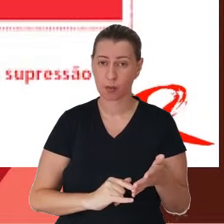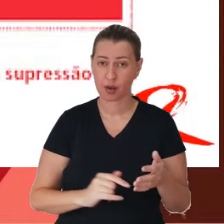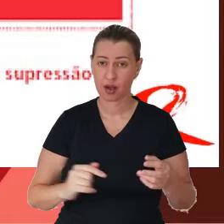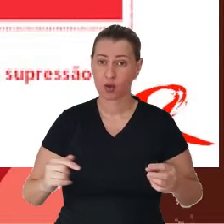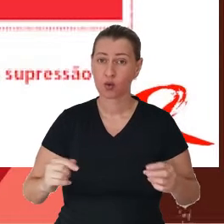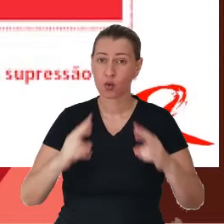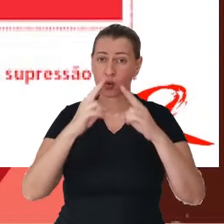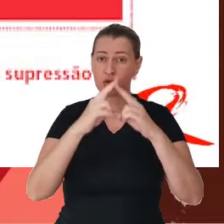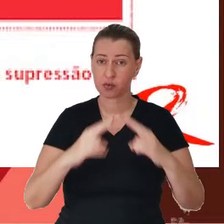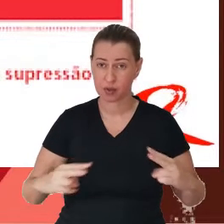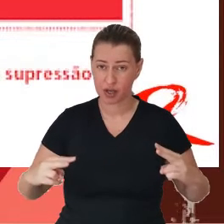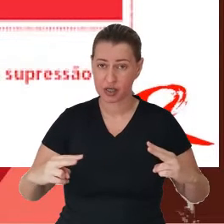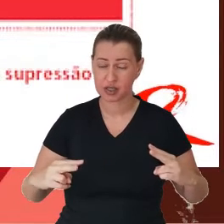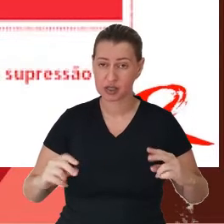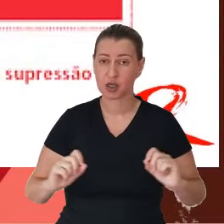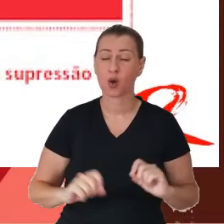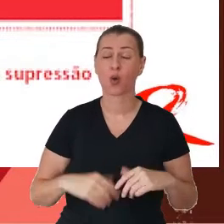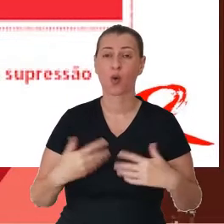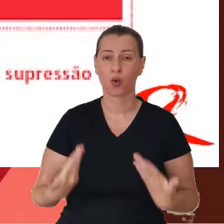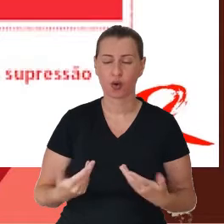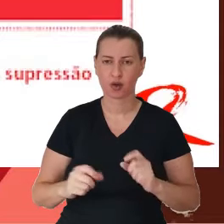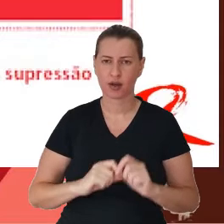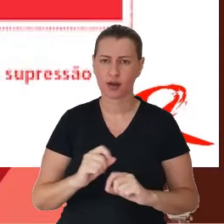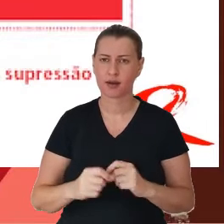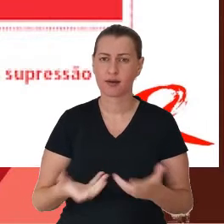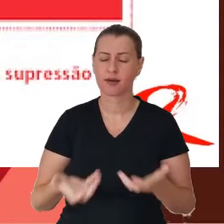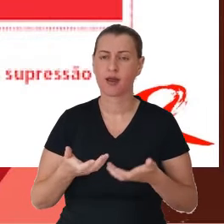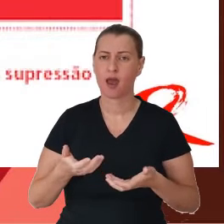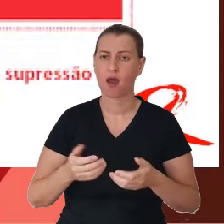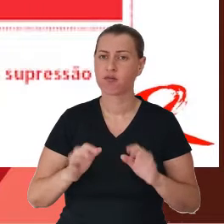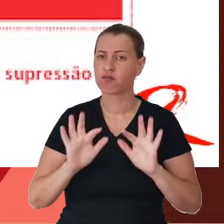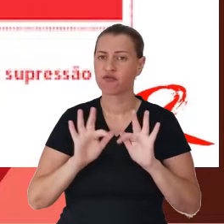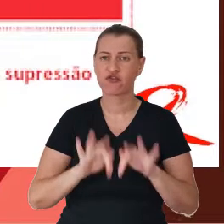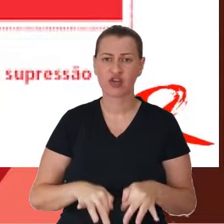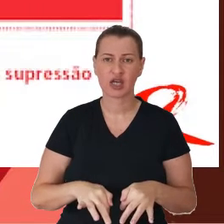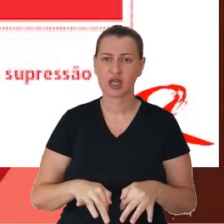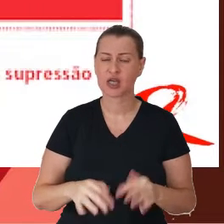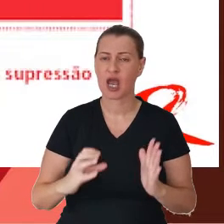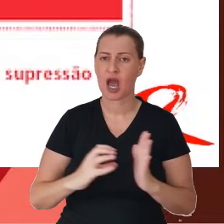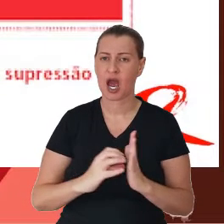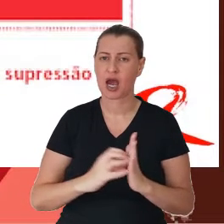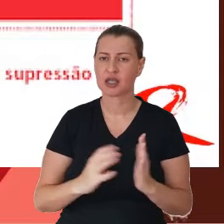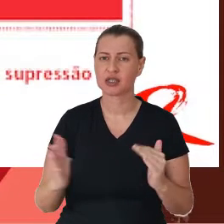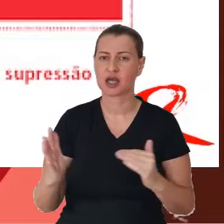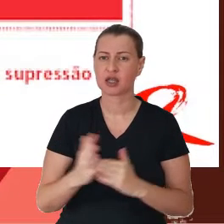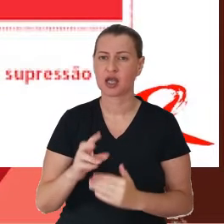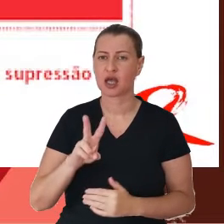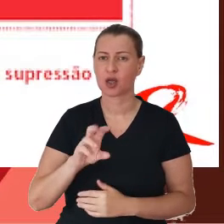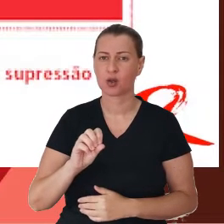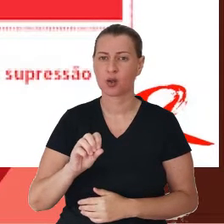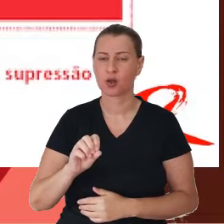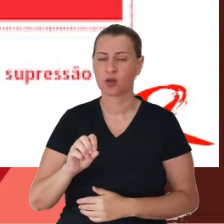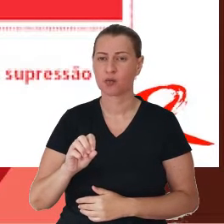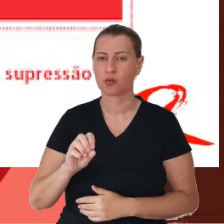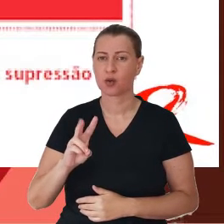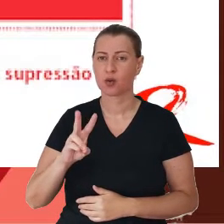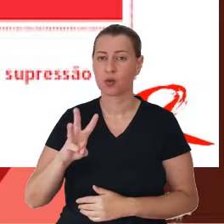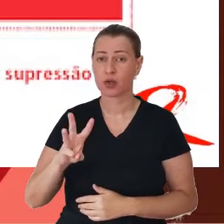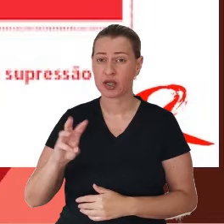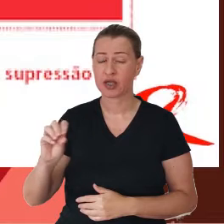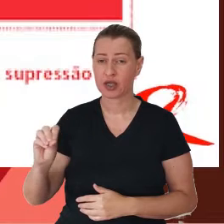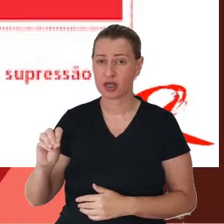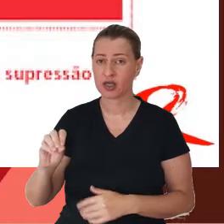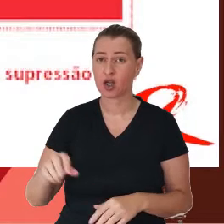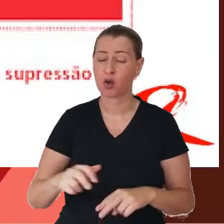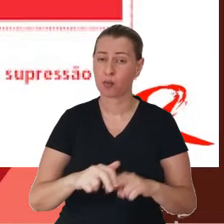Paris, que visa erradicar a AIDS até 2030. Com isso, se estabeleceu uma meta 90-90-90